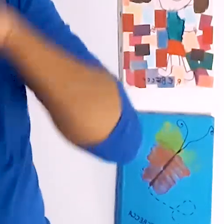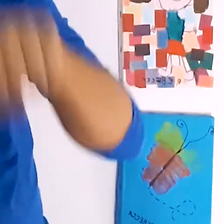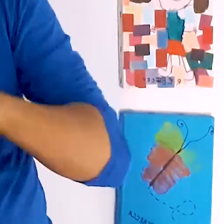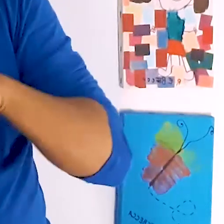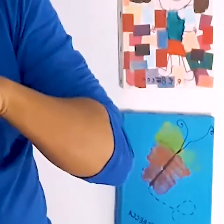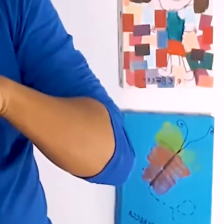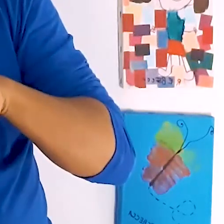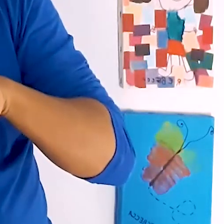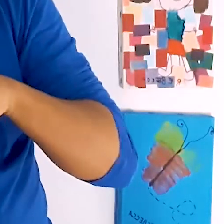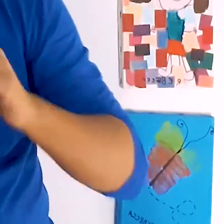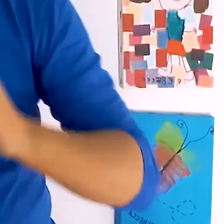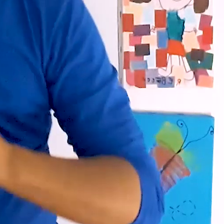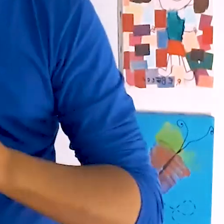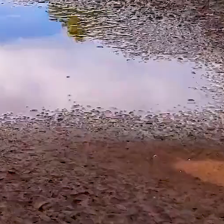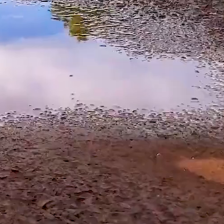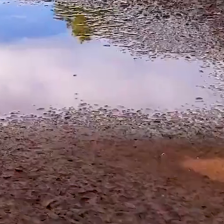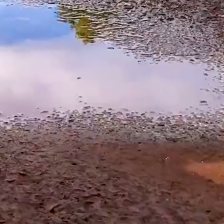Bicicleta.